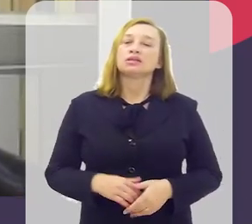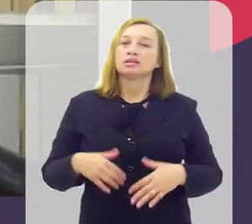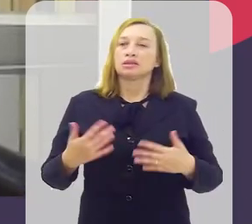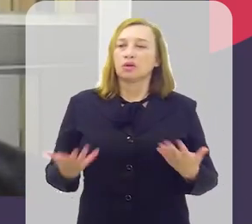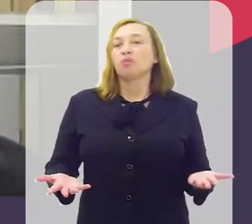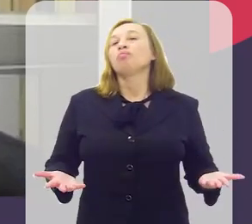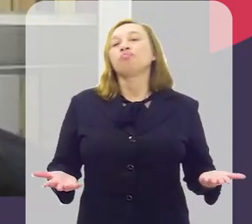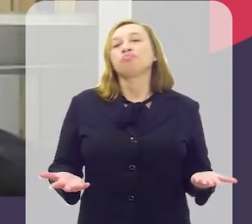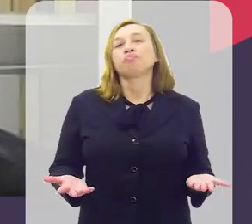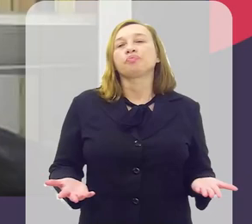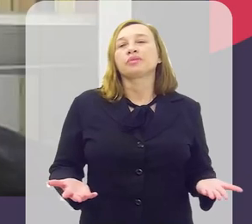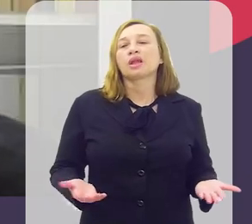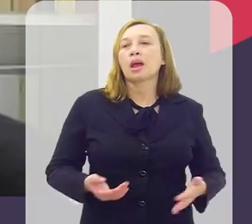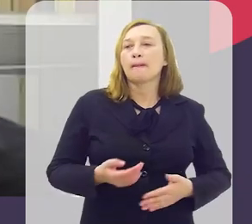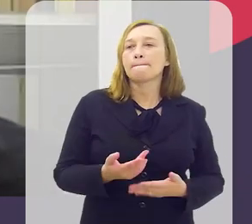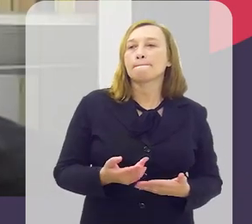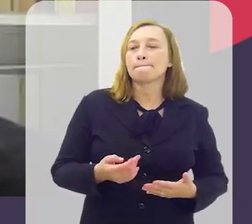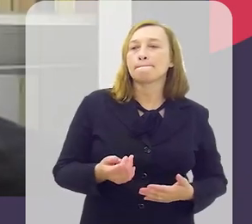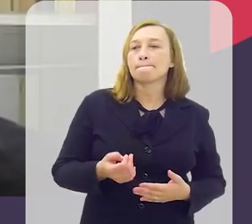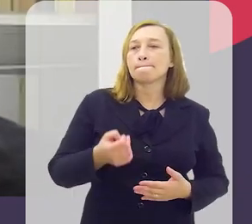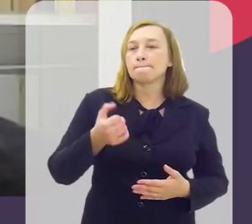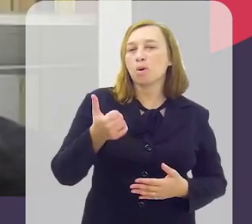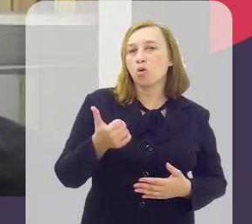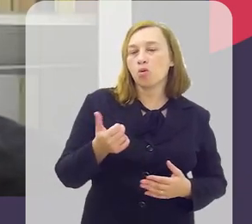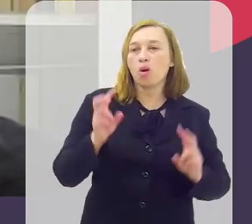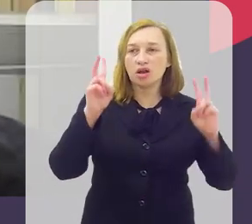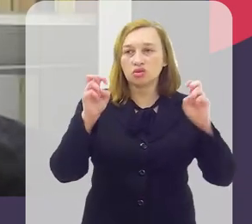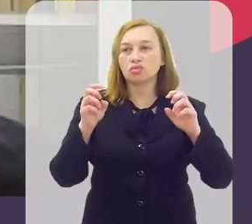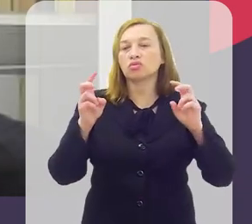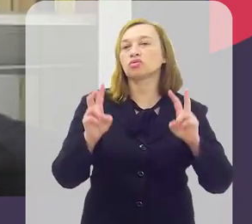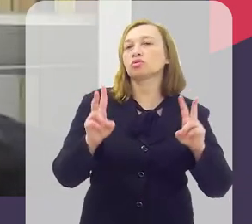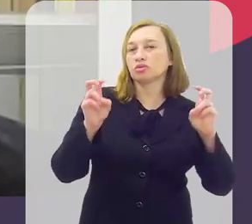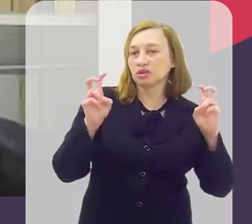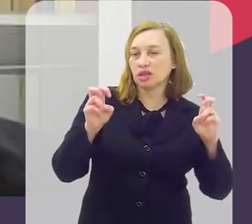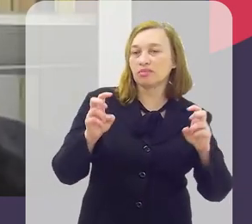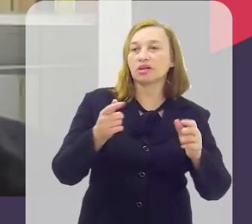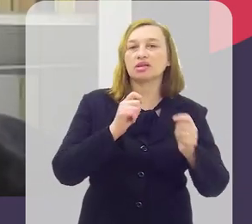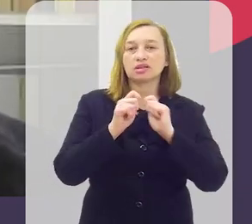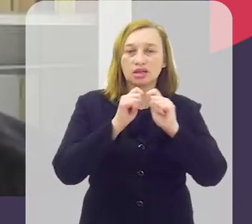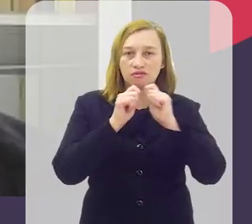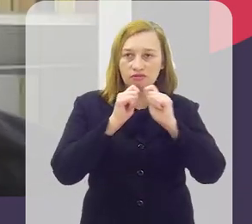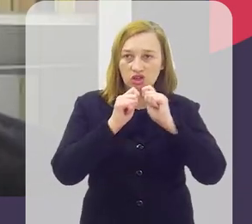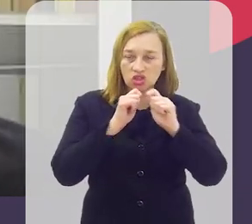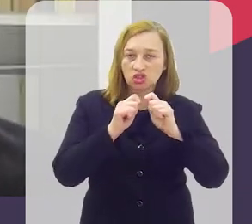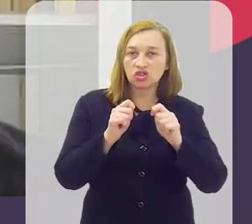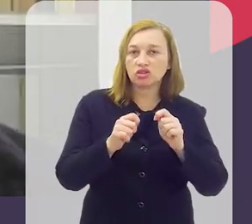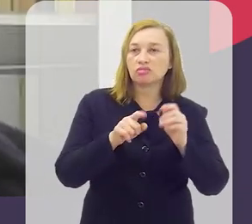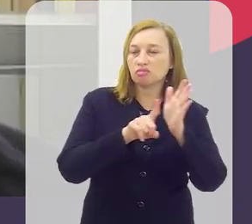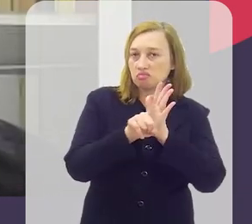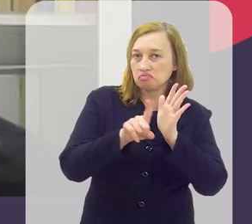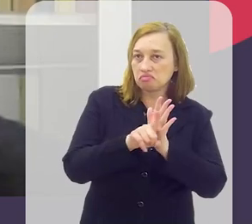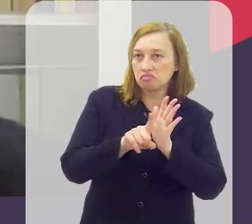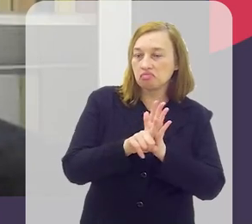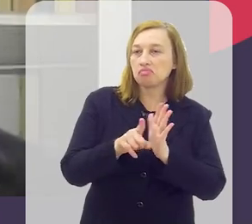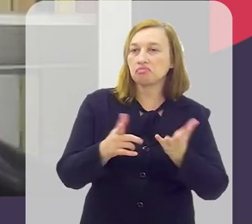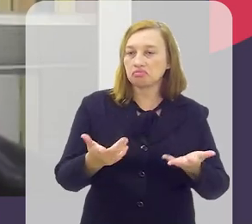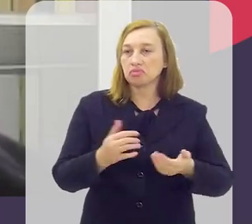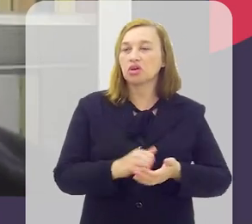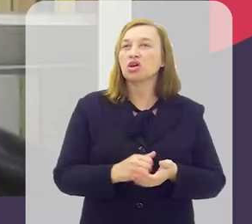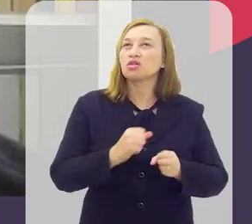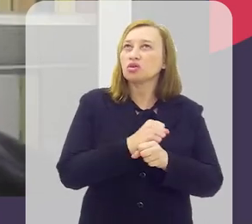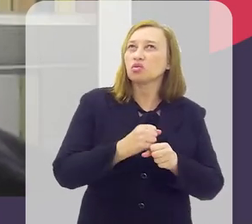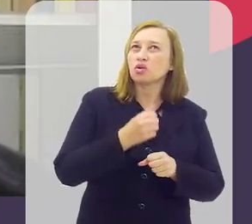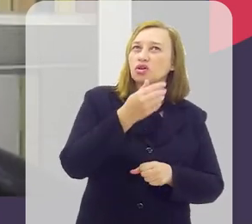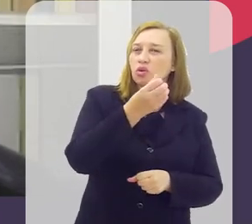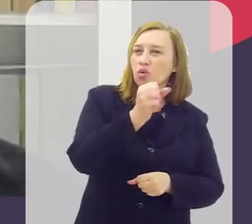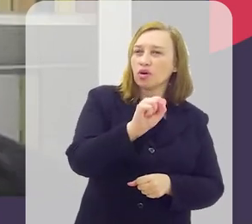Enfim, a pouca bibliografia que existe sobre o tema, né, junto das entrevistas que eu realizei na minha pesquisa, a gente colocou aí o